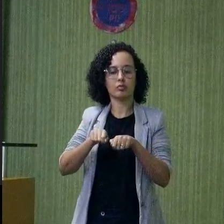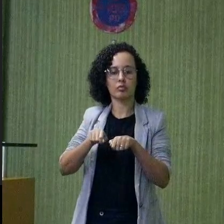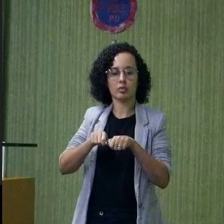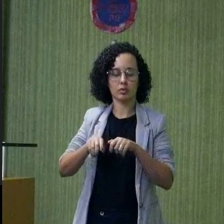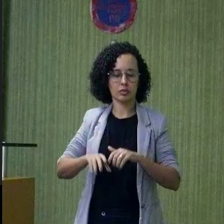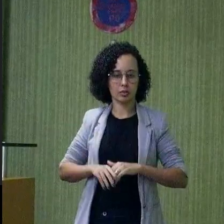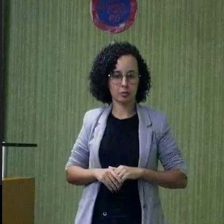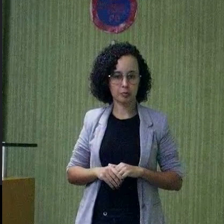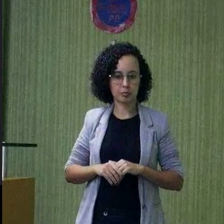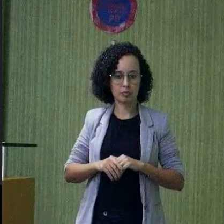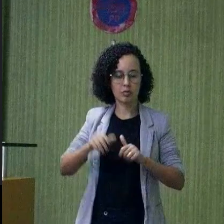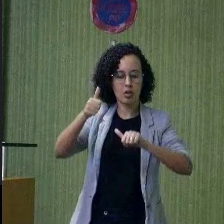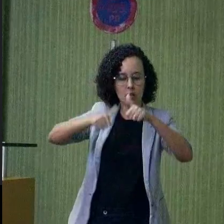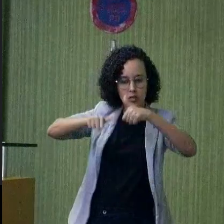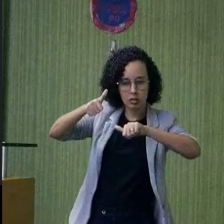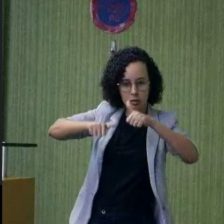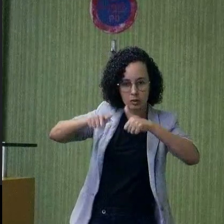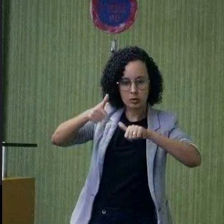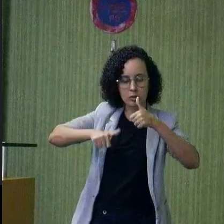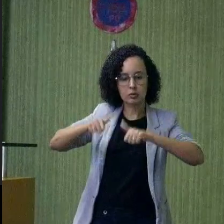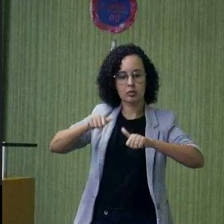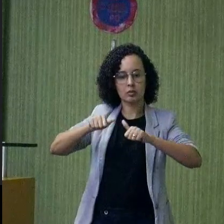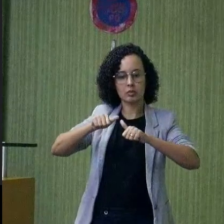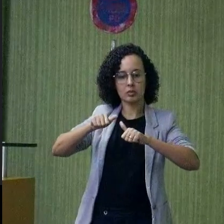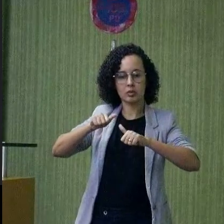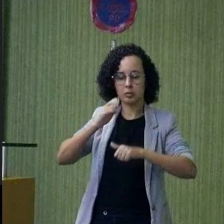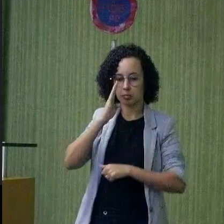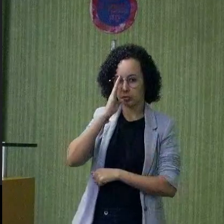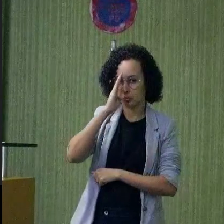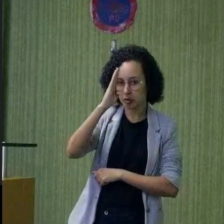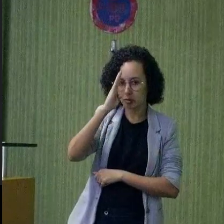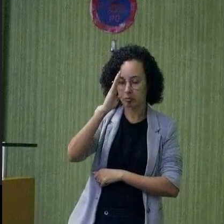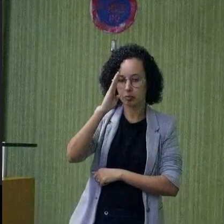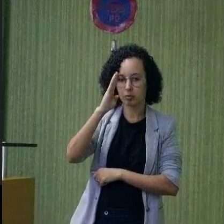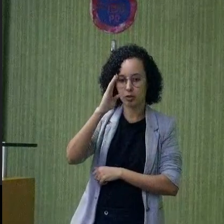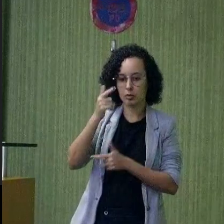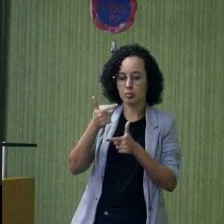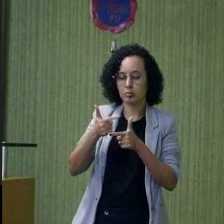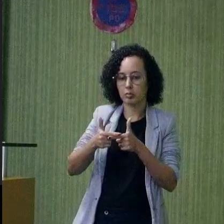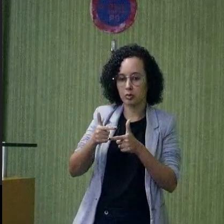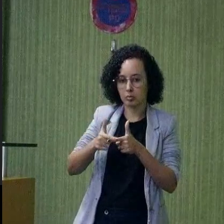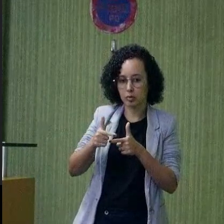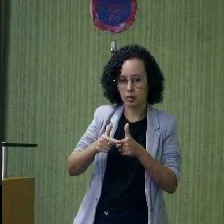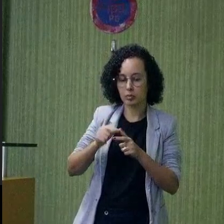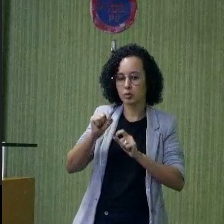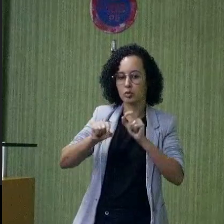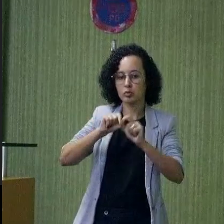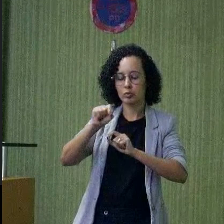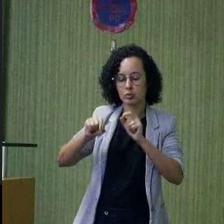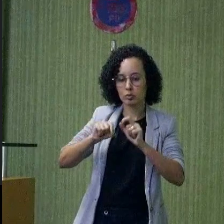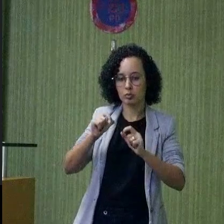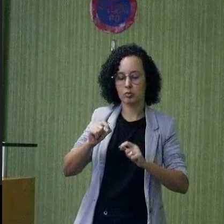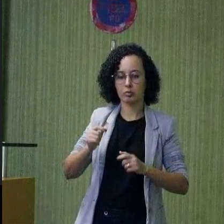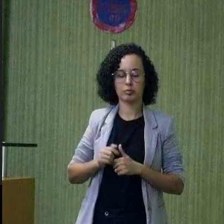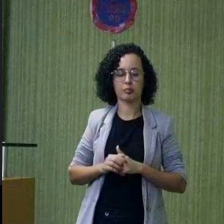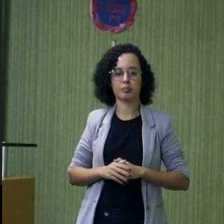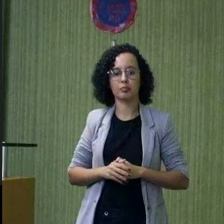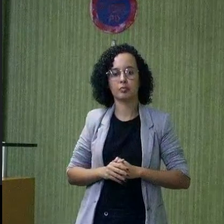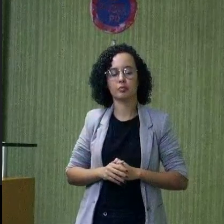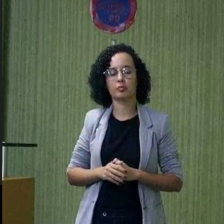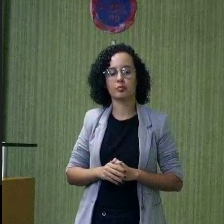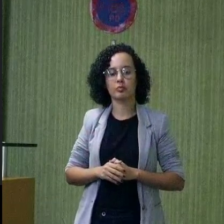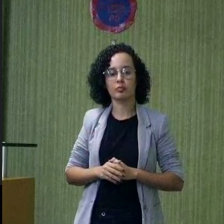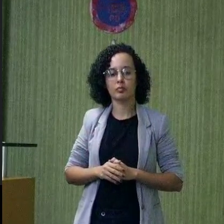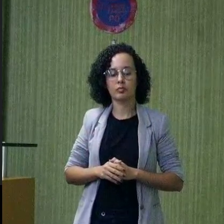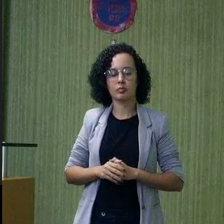A análise né das principais causas desses problemas e a foi feita pelo grupo de trabalho também a